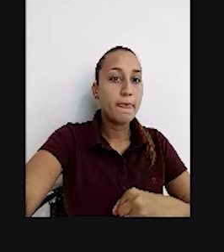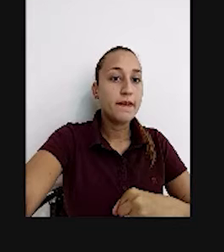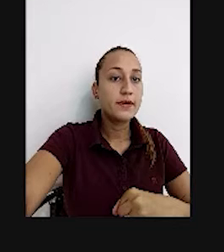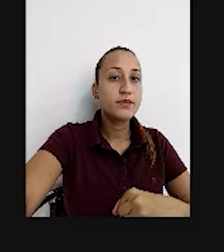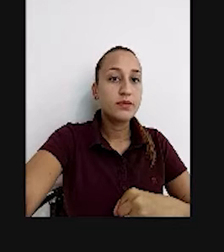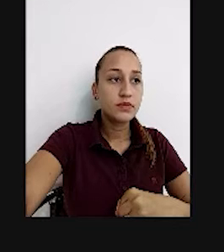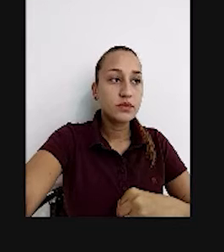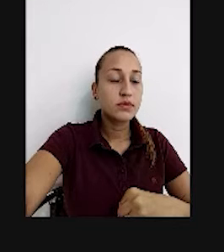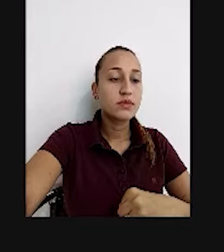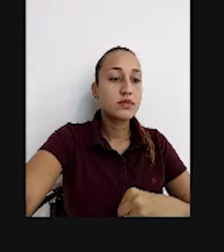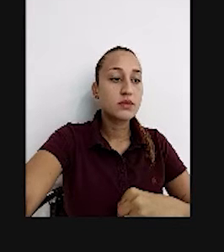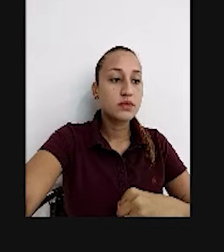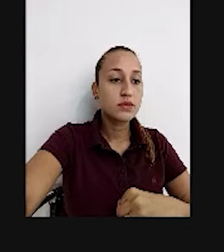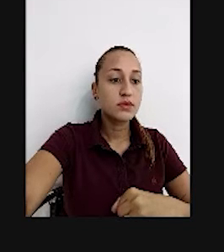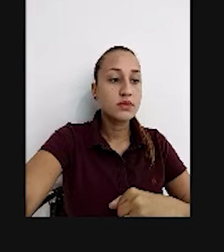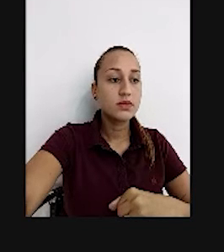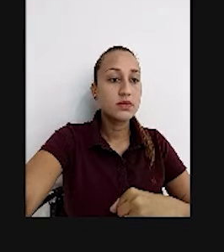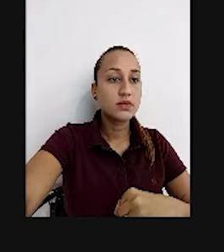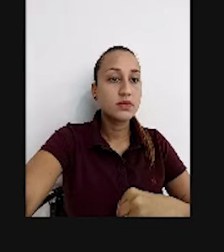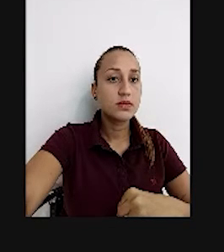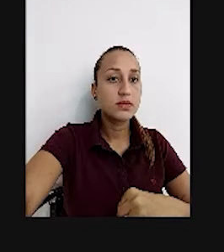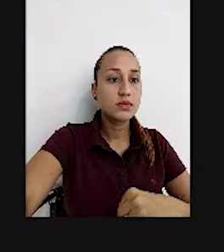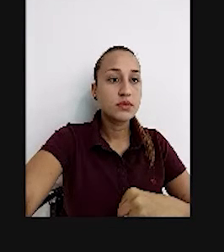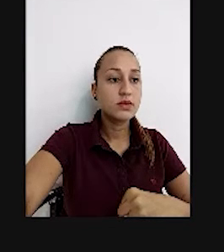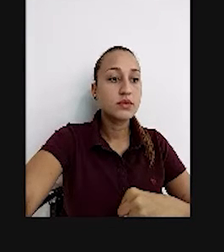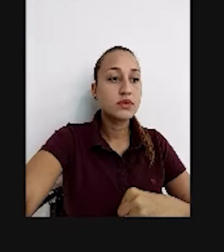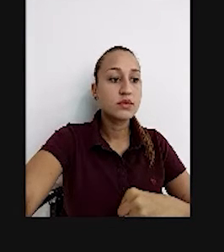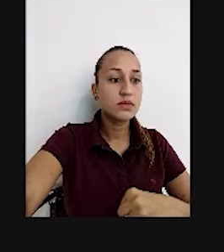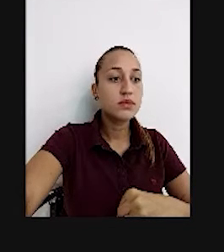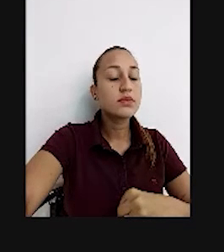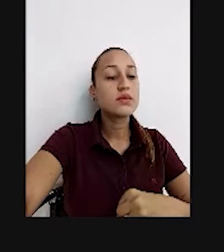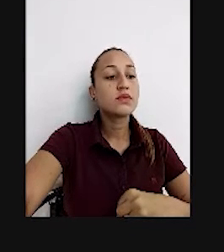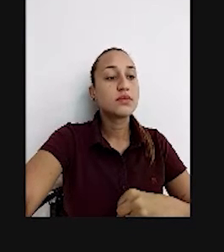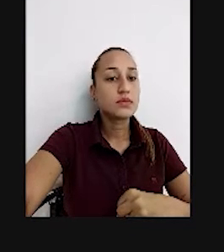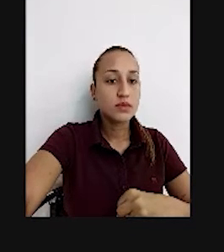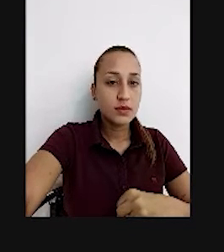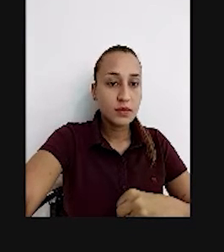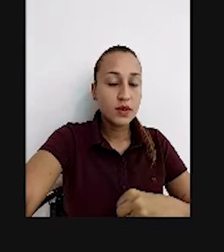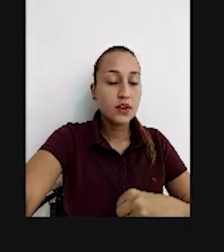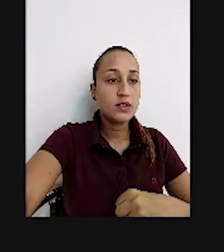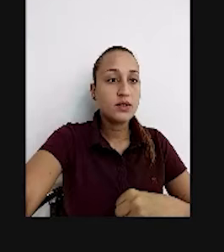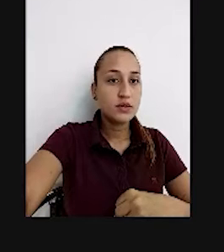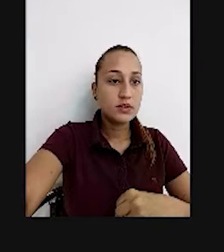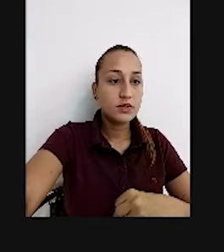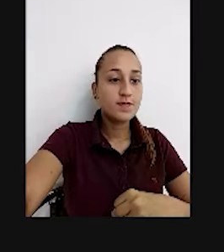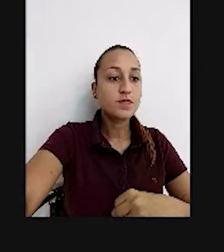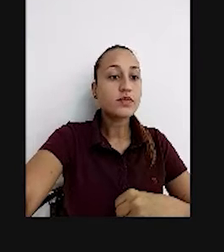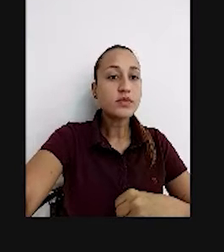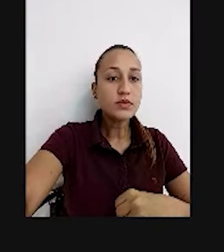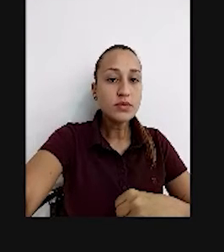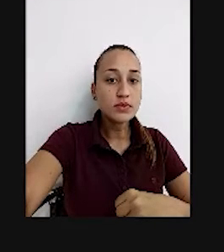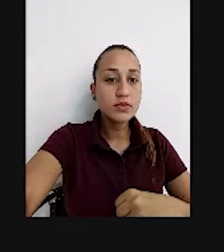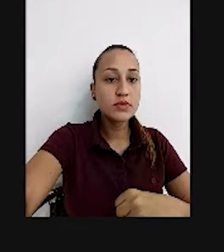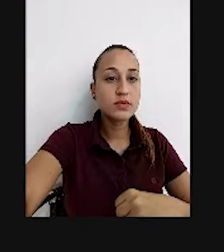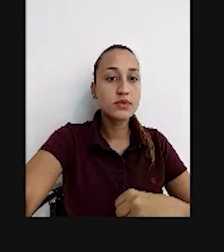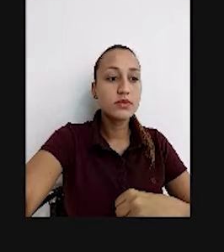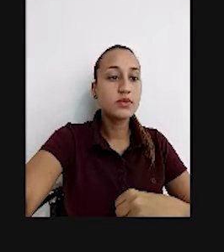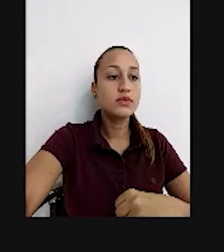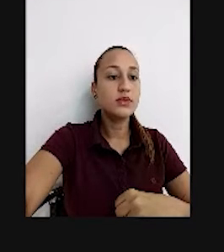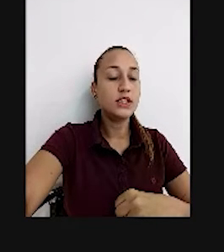na pulheta ali, você tem todos os campos, né? Você pode modificar, você pode variar entre os módulos. É bem prático